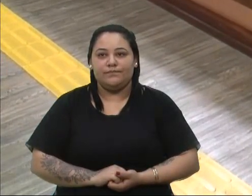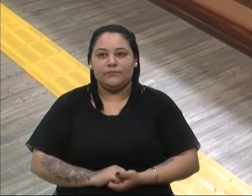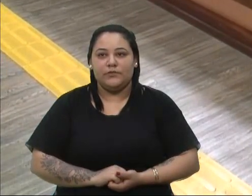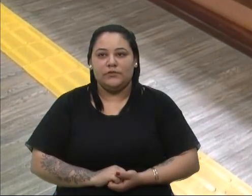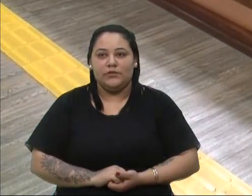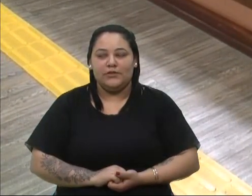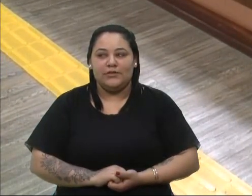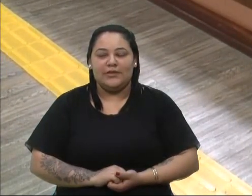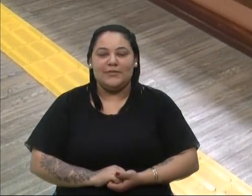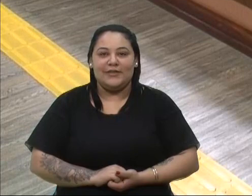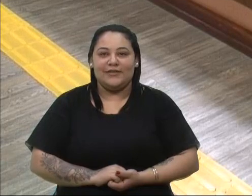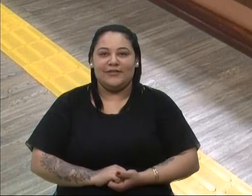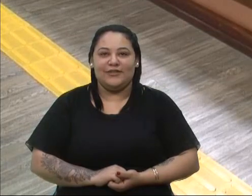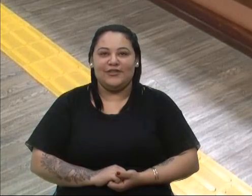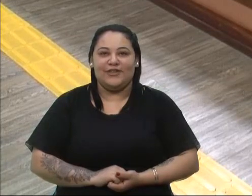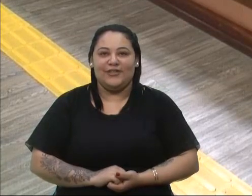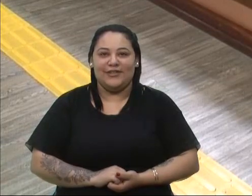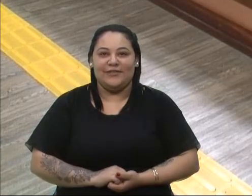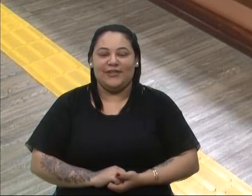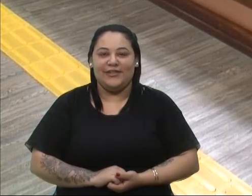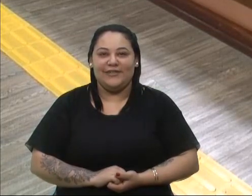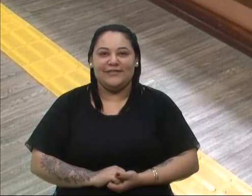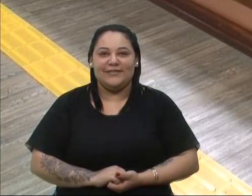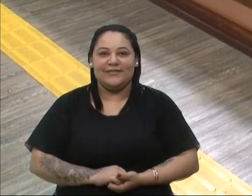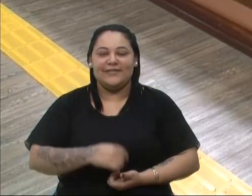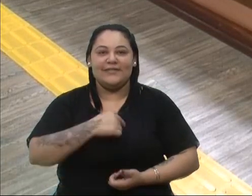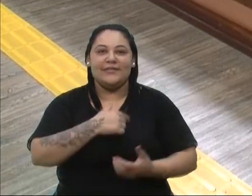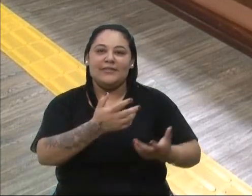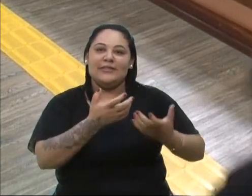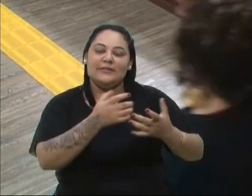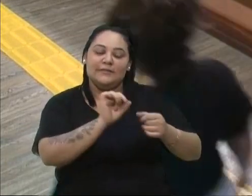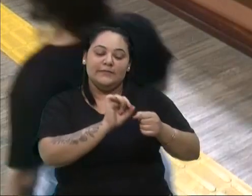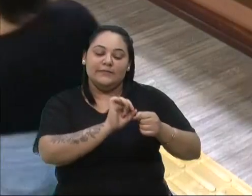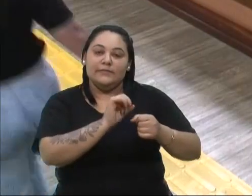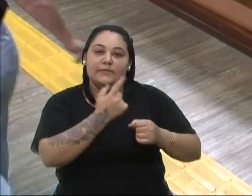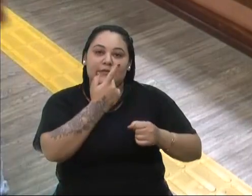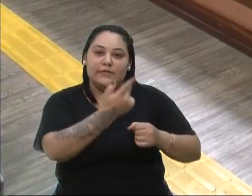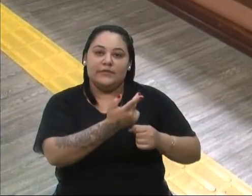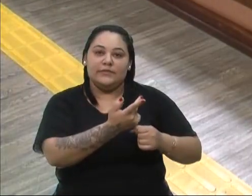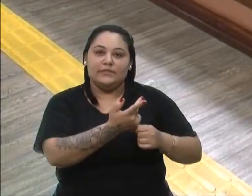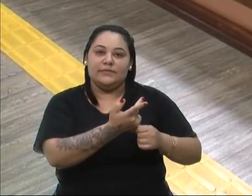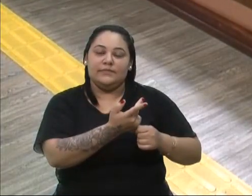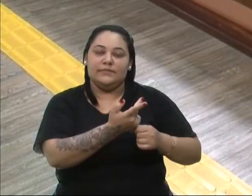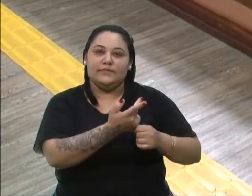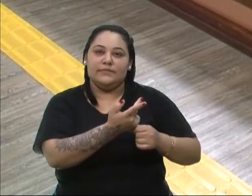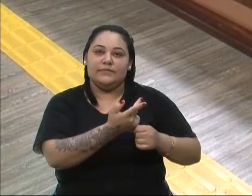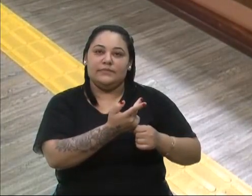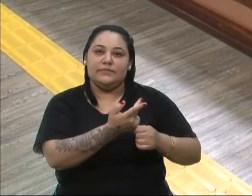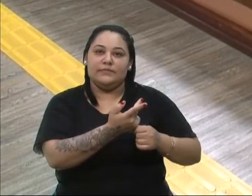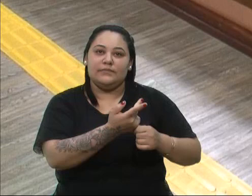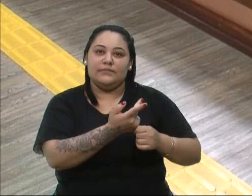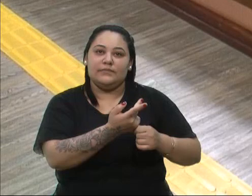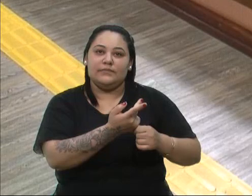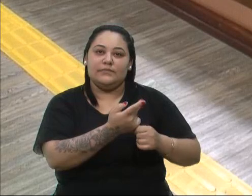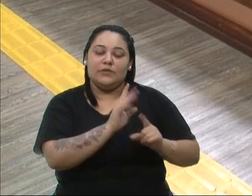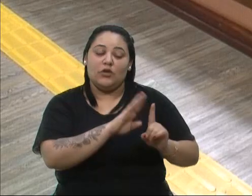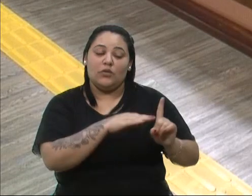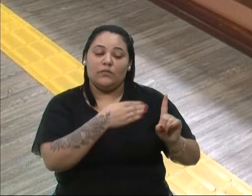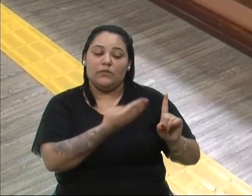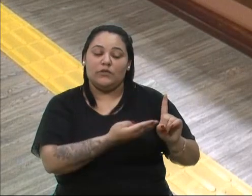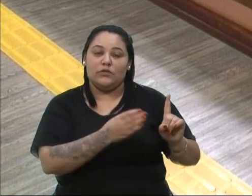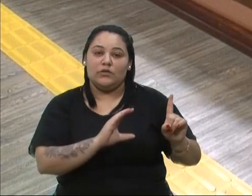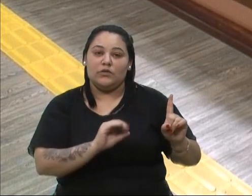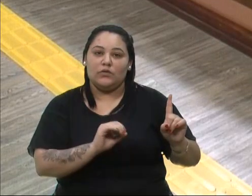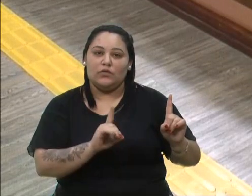Senhor presidente, caros colegas vereadores, vou fazer uma fala em homenagem à Codeca,